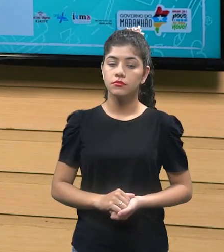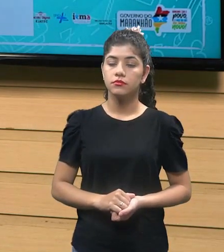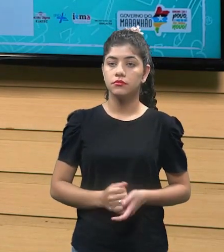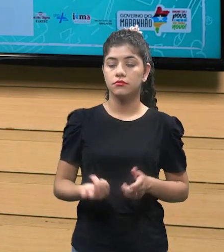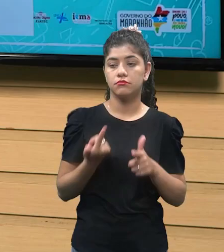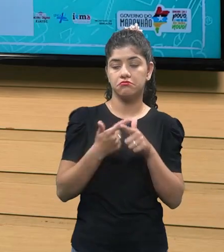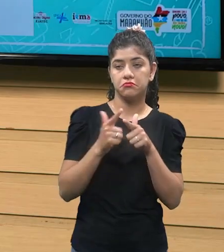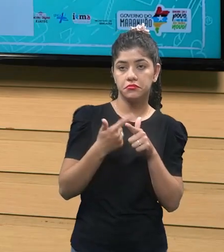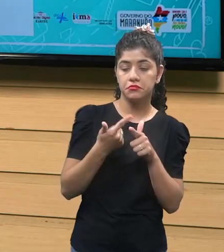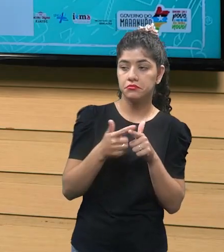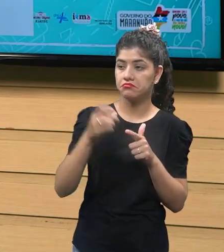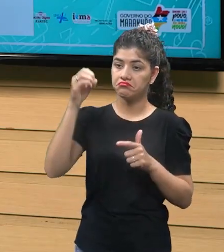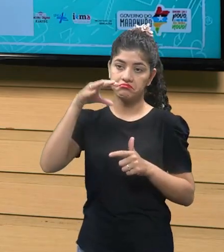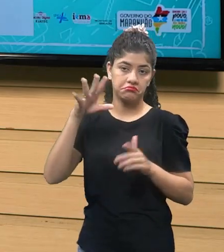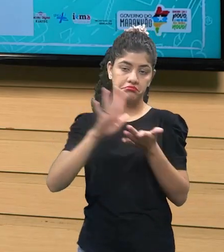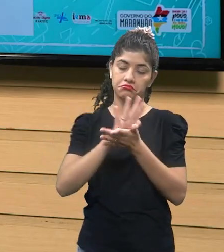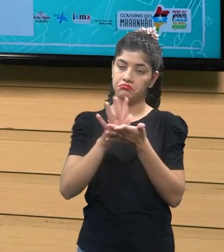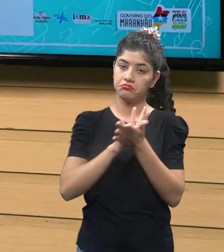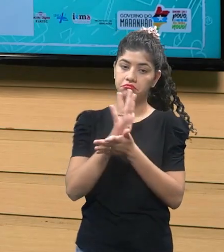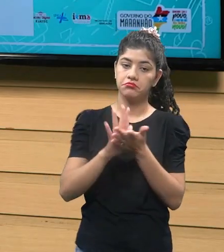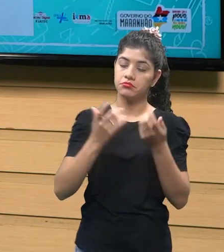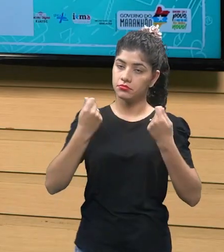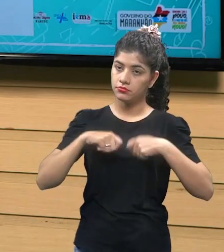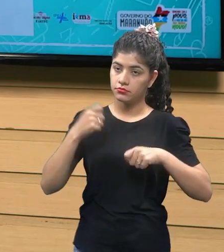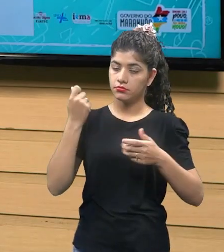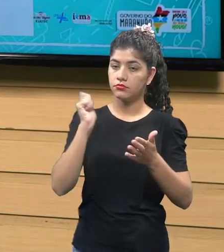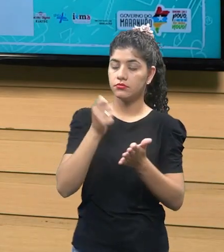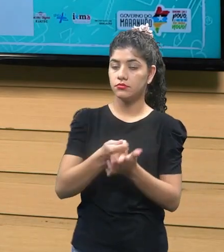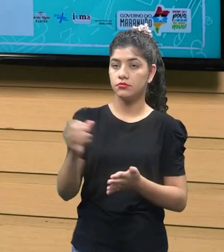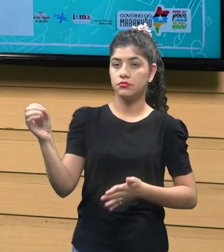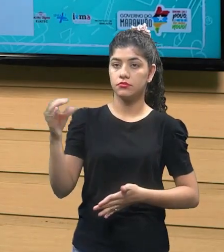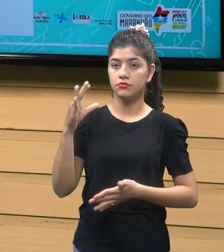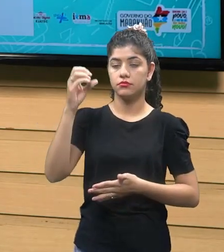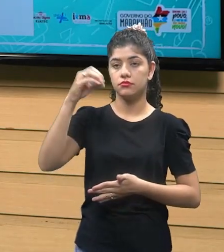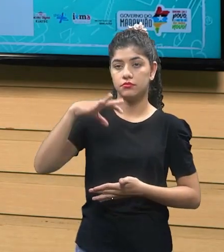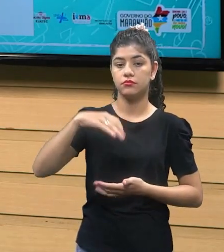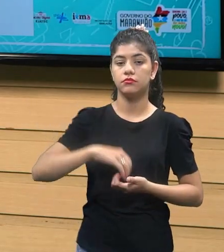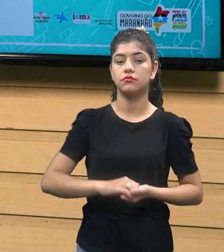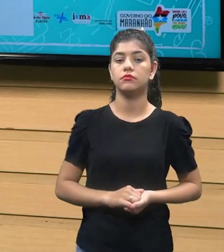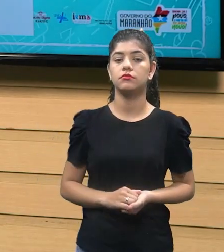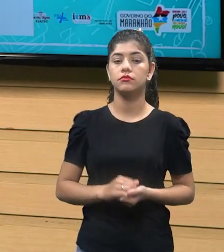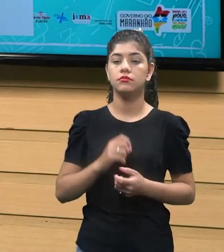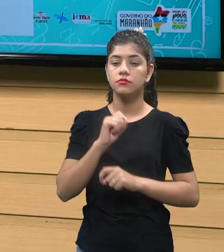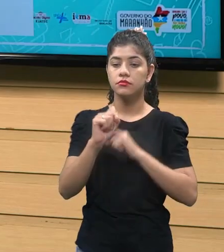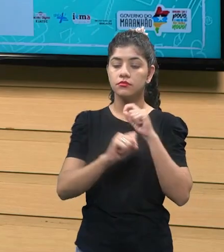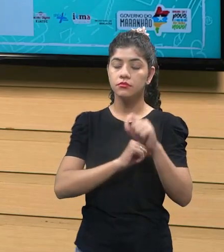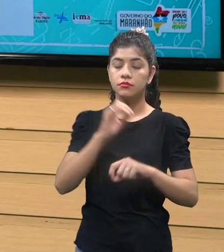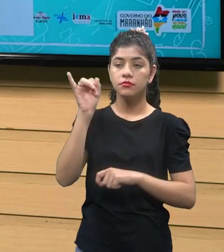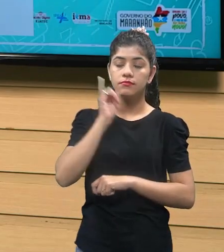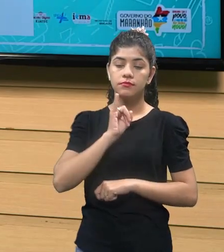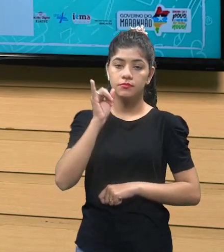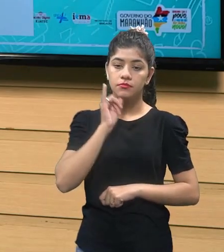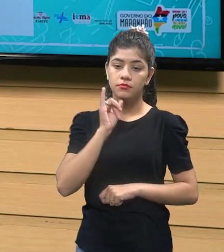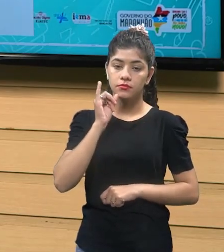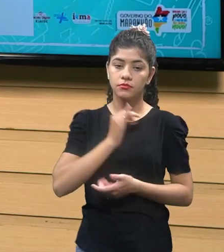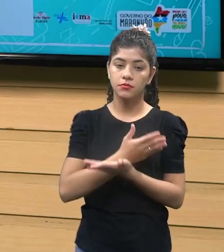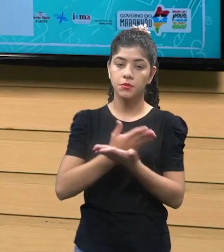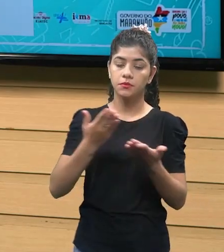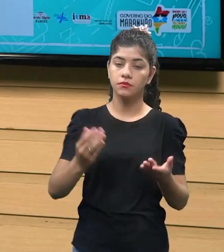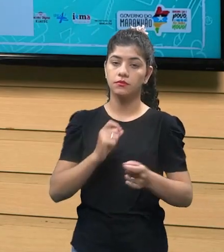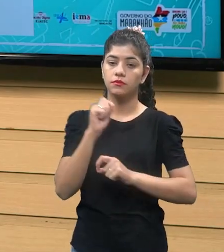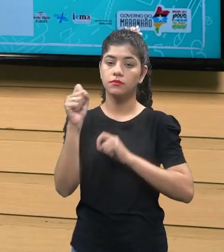não acende, solução, comprar uma lâmpada nova. Então, essa é uma forma bem simplificada,